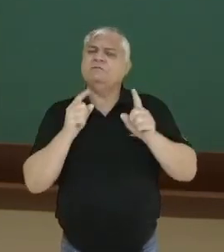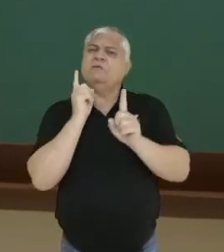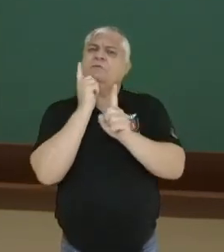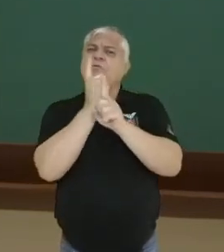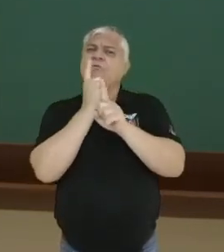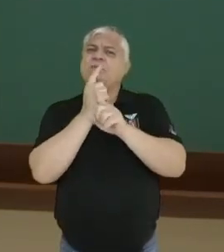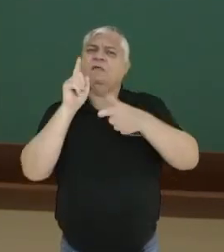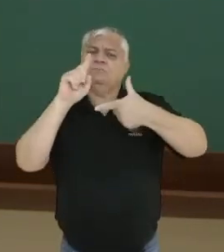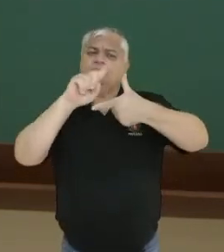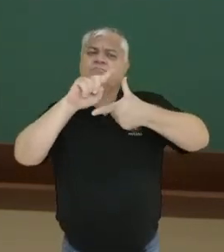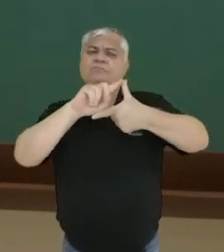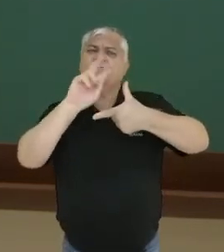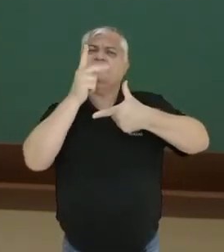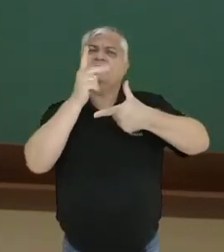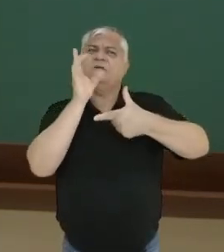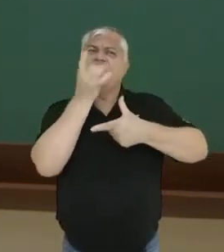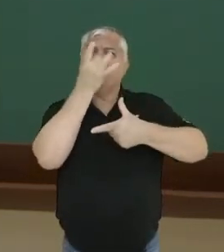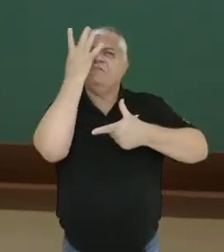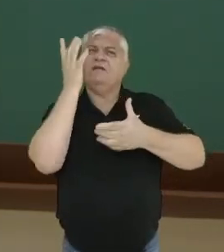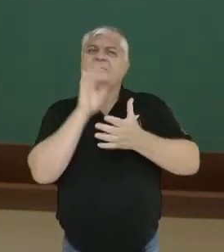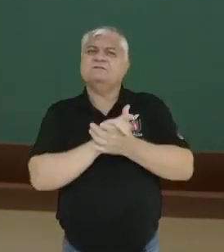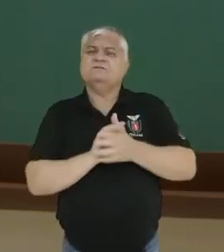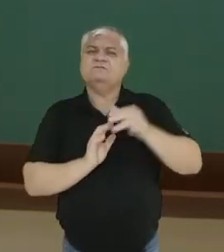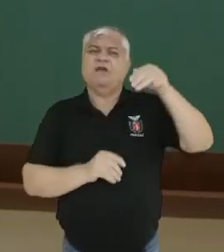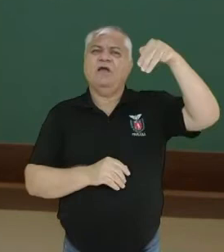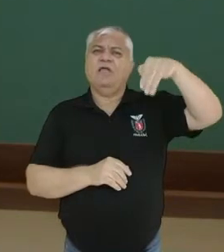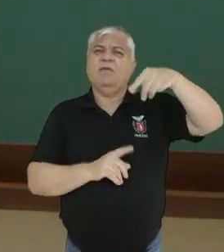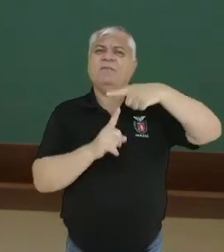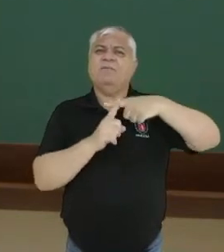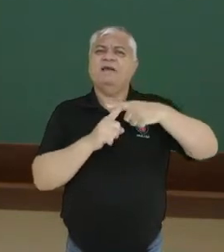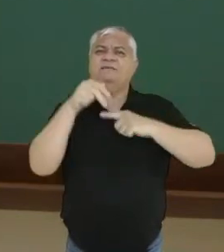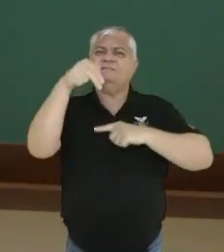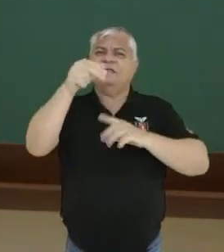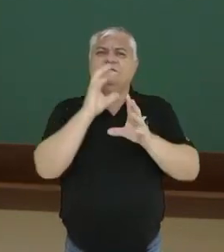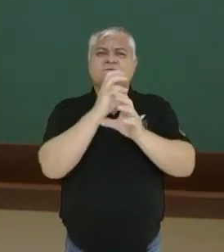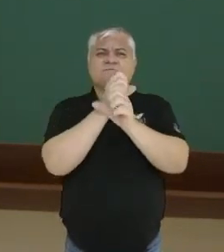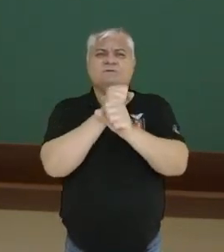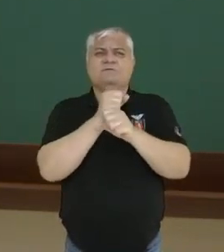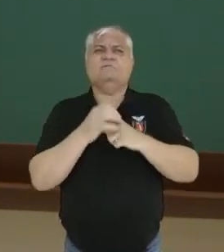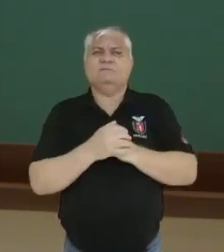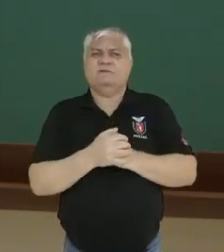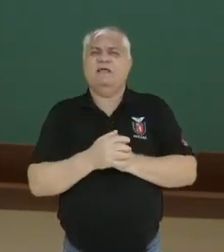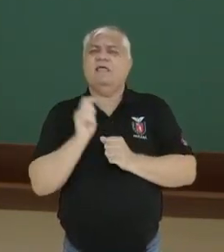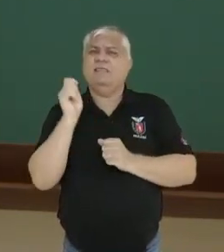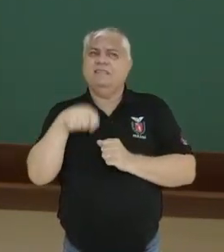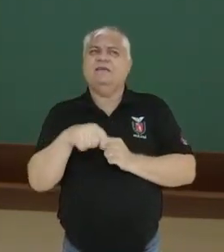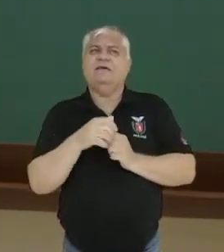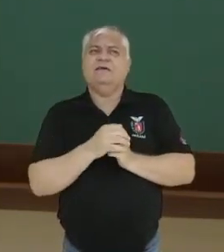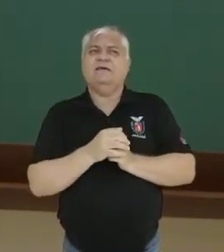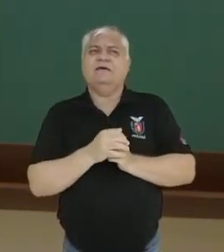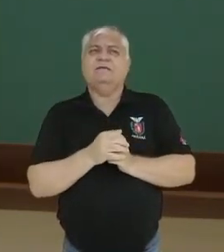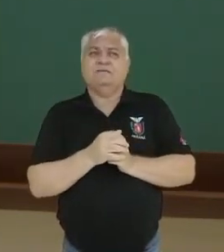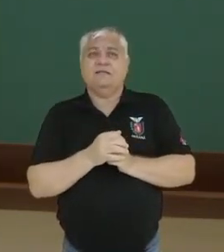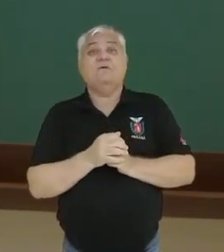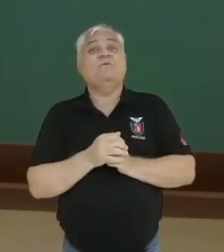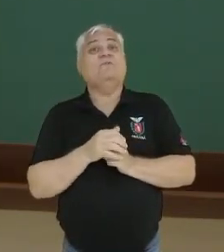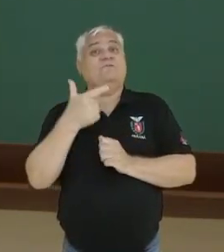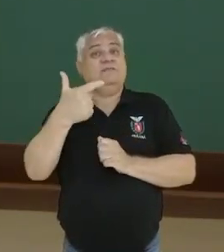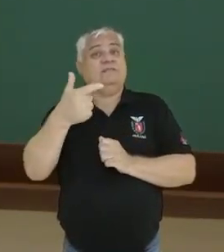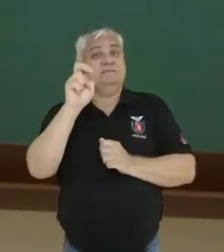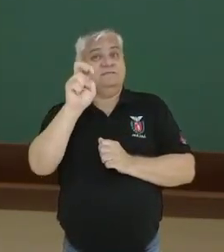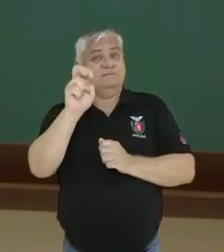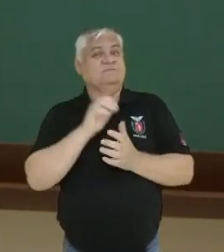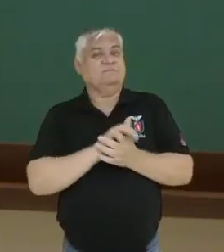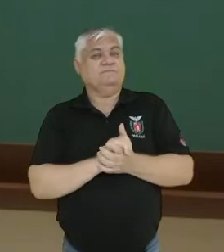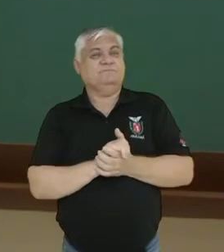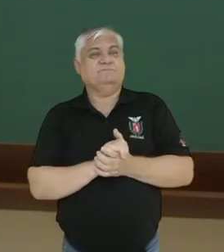a hipotenusa fica muito fácil, porque é só somar as duas projeções, né? Somo os dois pedaços, eu tenho a hipotenusa. Então a hipotenusa vale